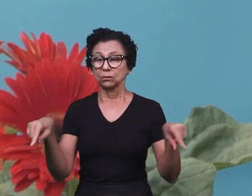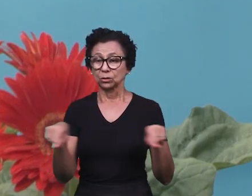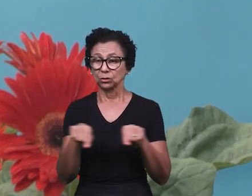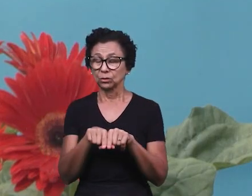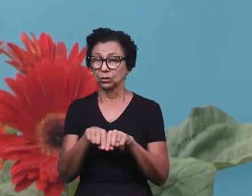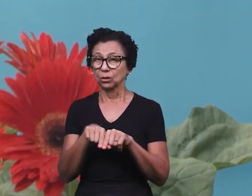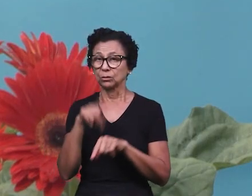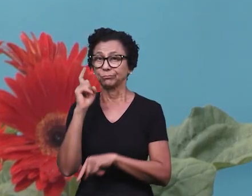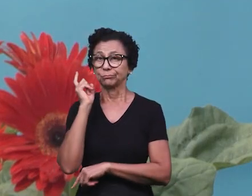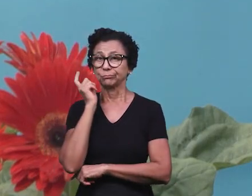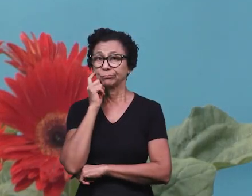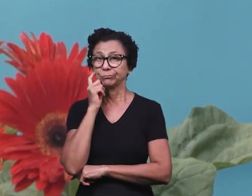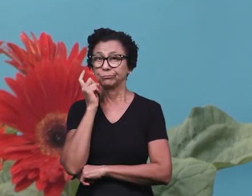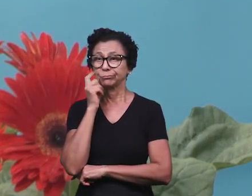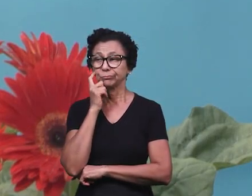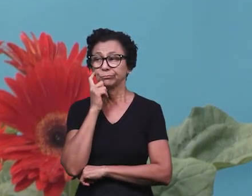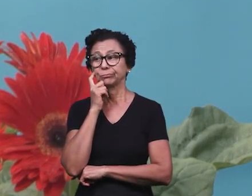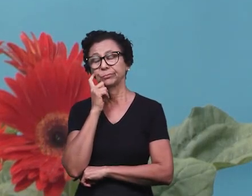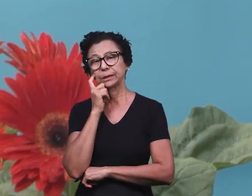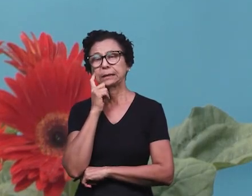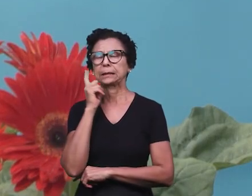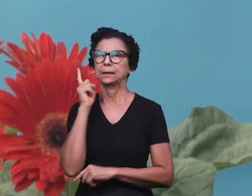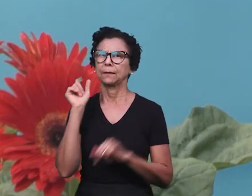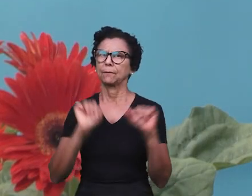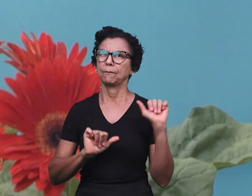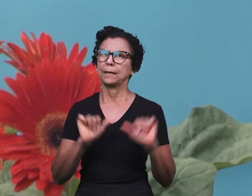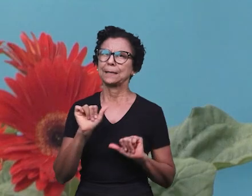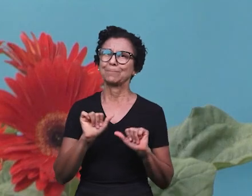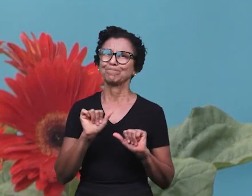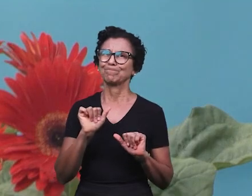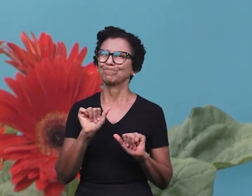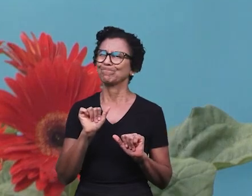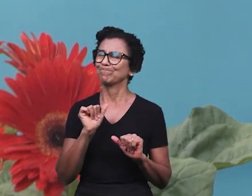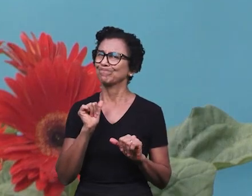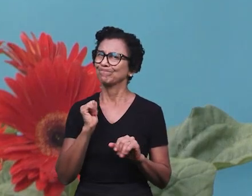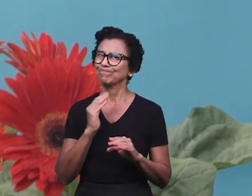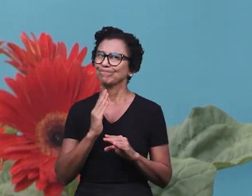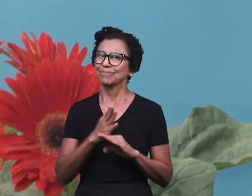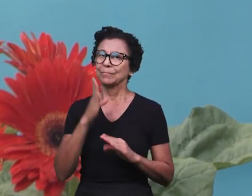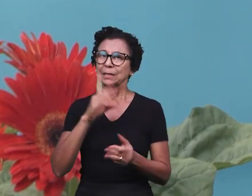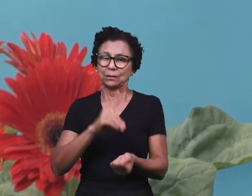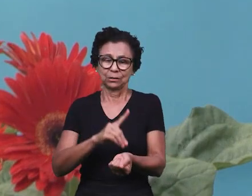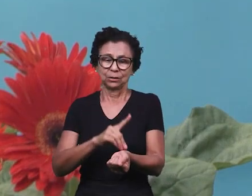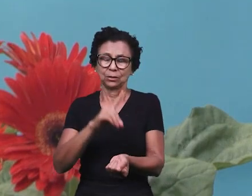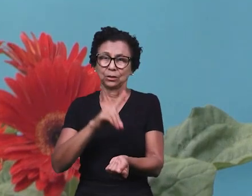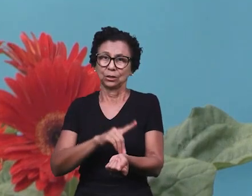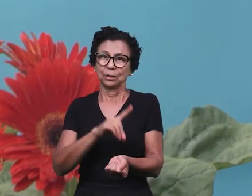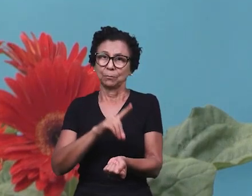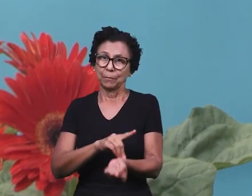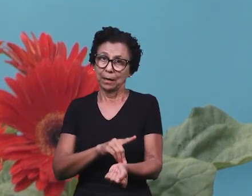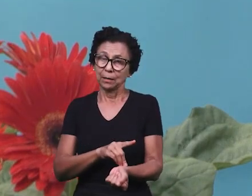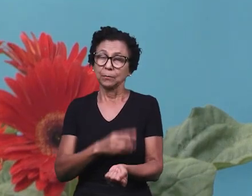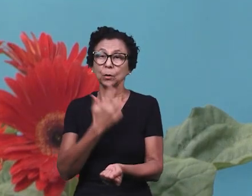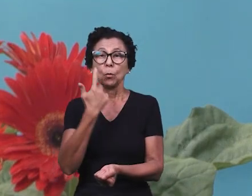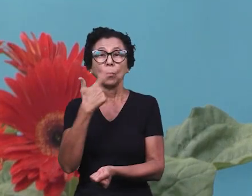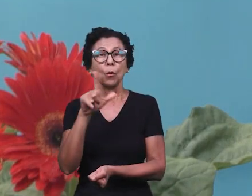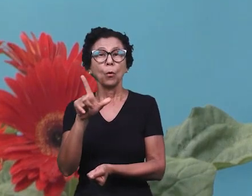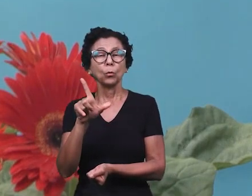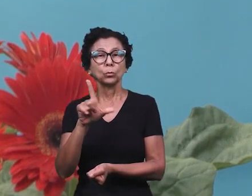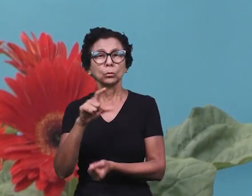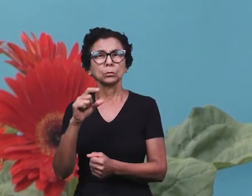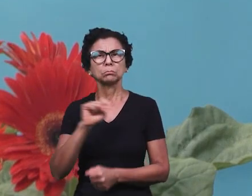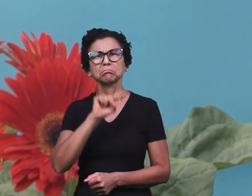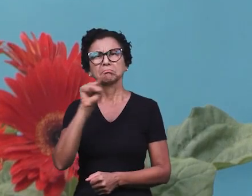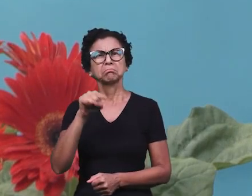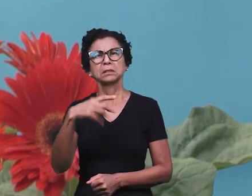começa a pensar realmente no diabetes. Existem ainda outros sintomas que são sugestivos, né?